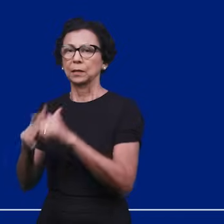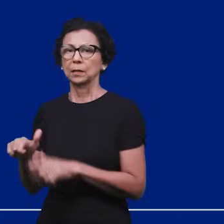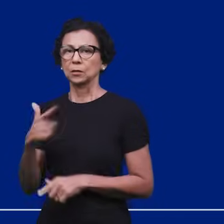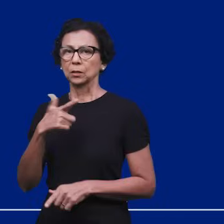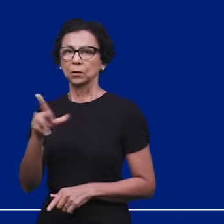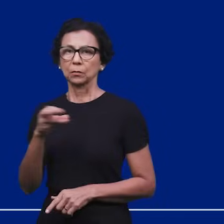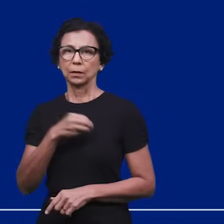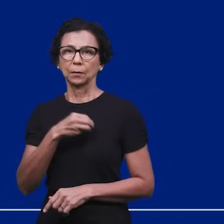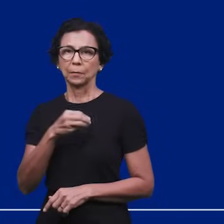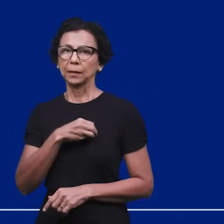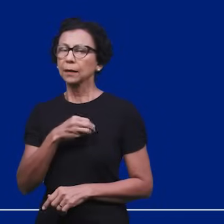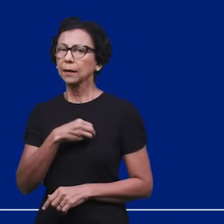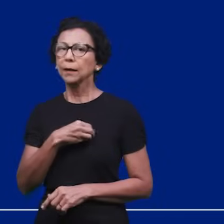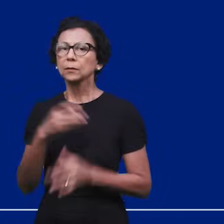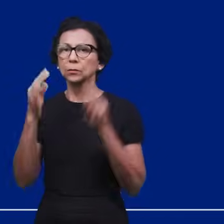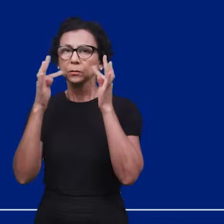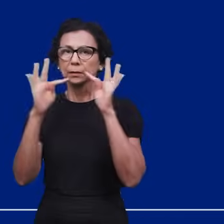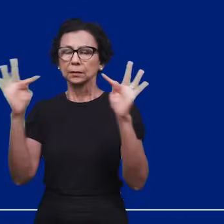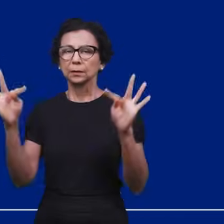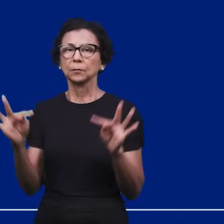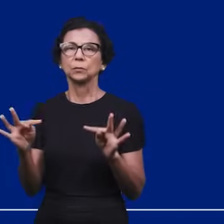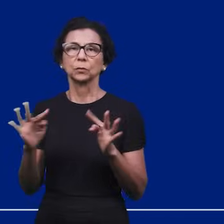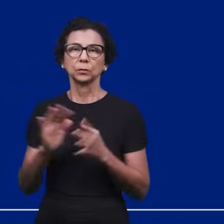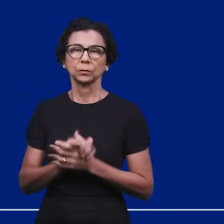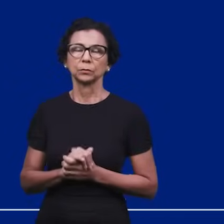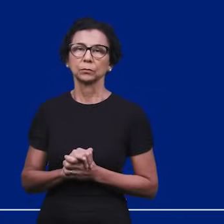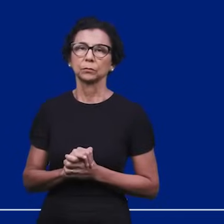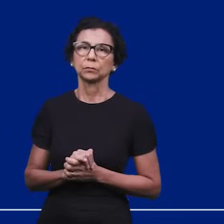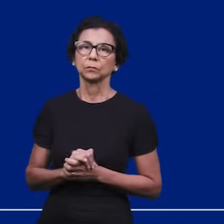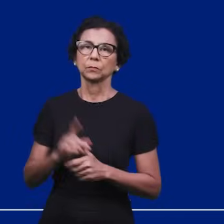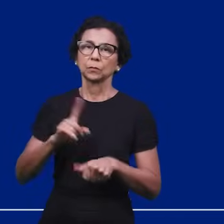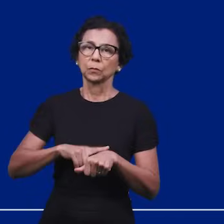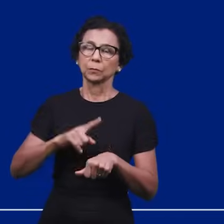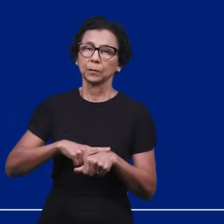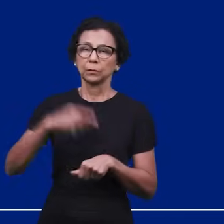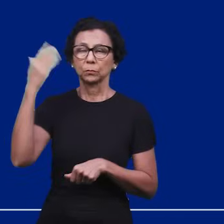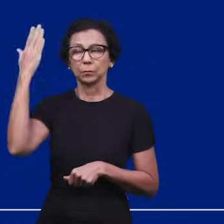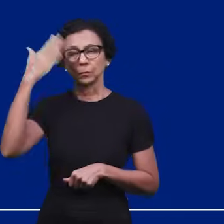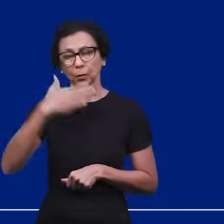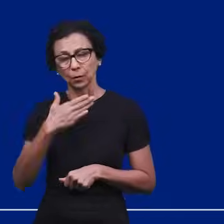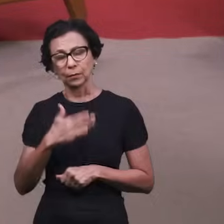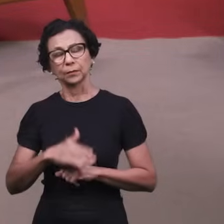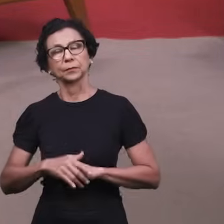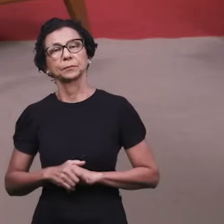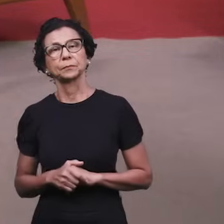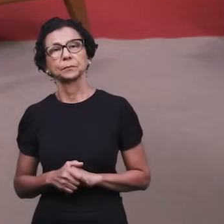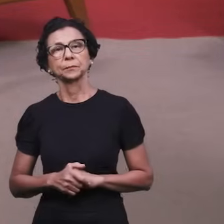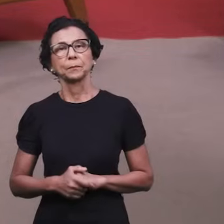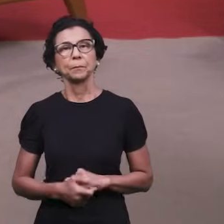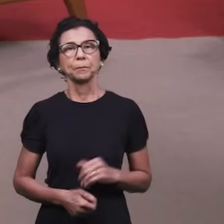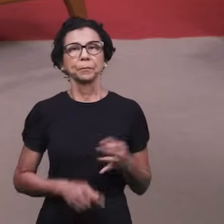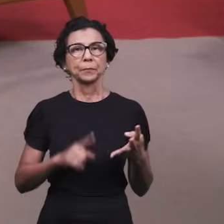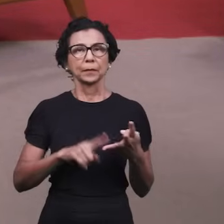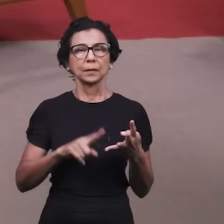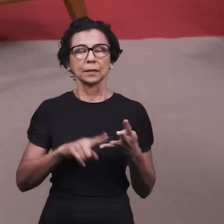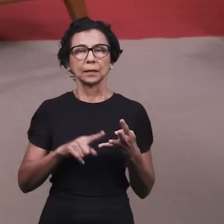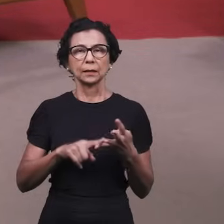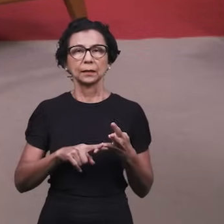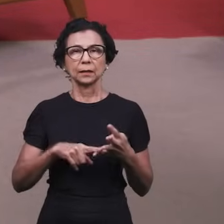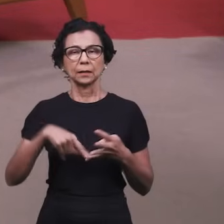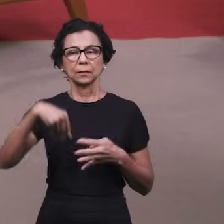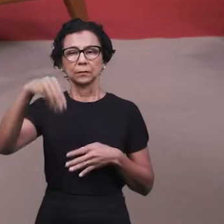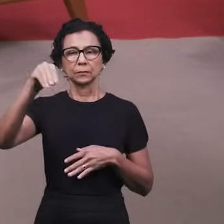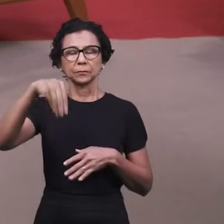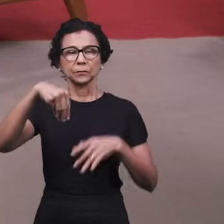Pós-aromáticos, fala da adoração e glorificação da igreja. Amém. Foi o que respondeu nosso irmão Luiz Gustavo de Belo Horizonte,